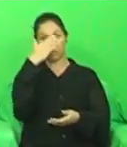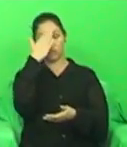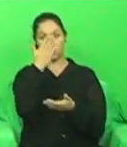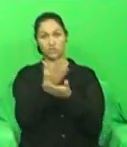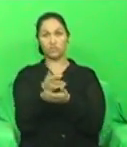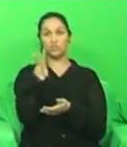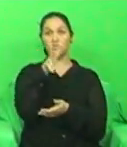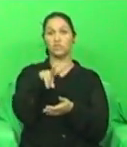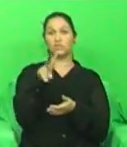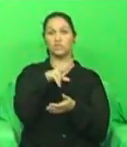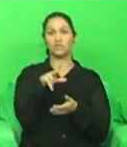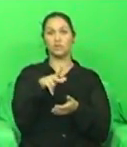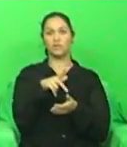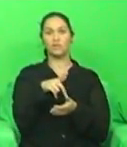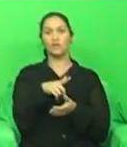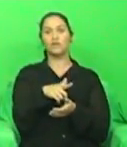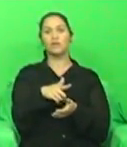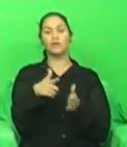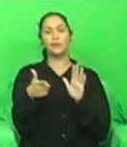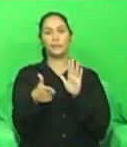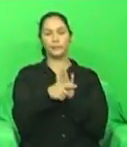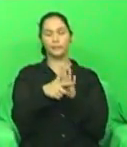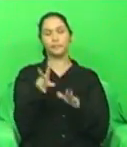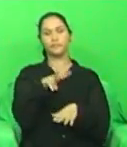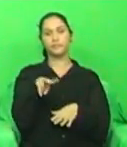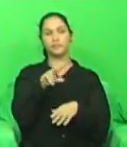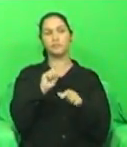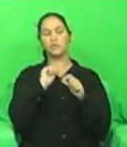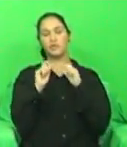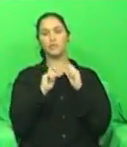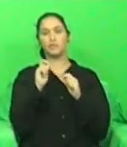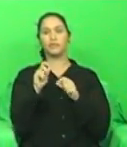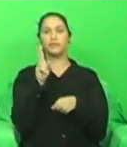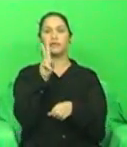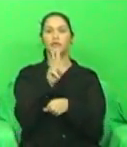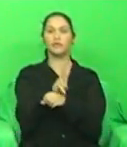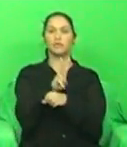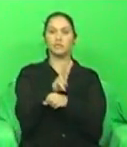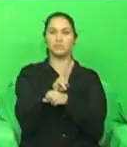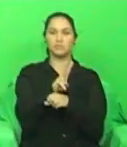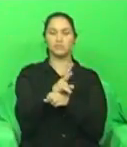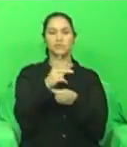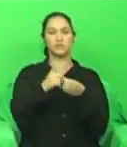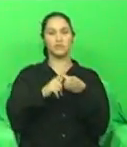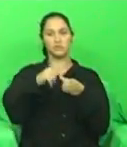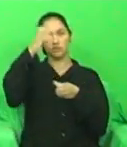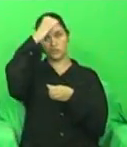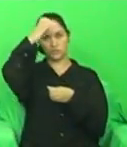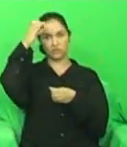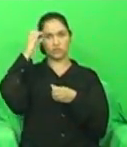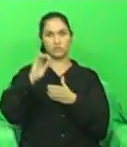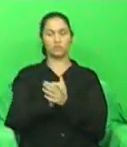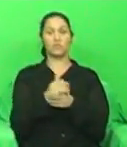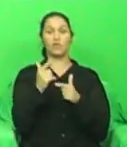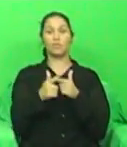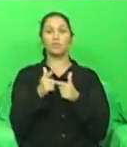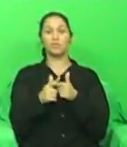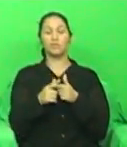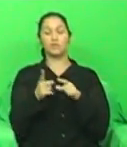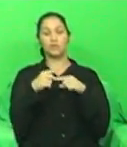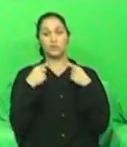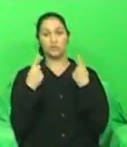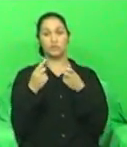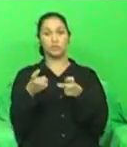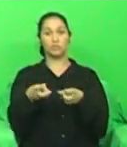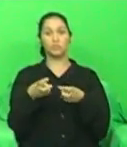é fiscalizar o cuidado pela cidade de criciúma esse cuidado que anda faltando praticamente todos falaram na